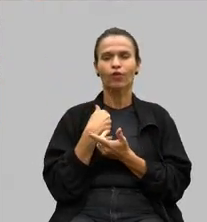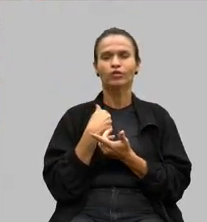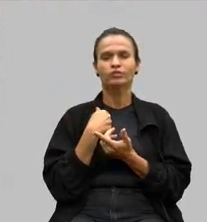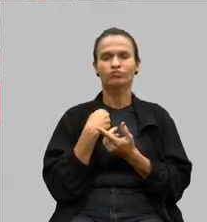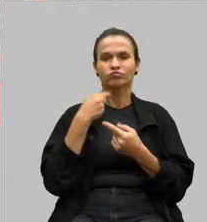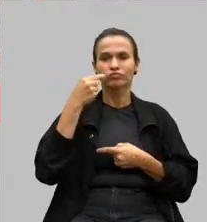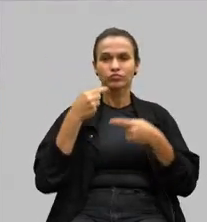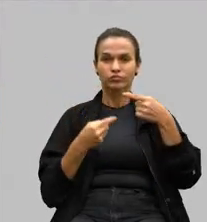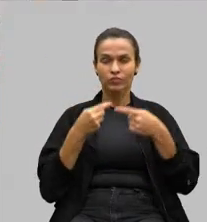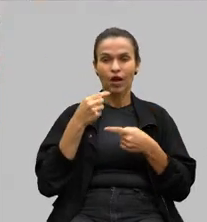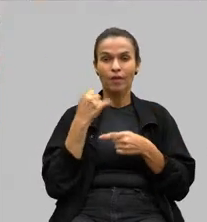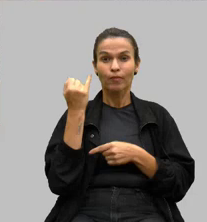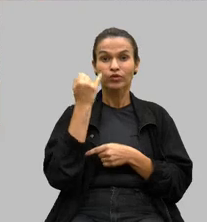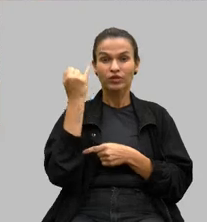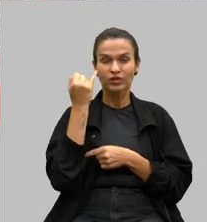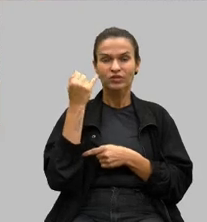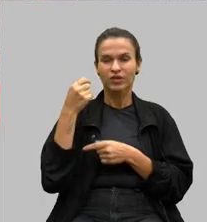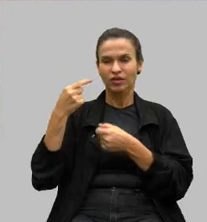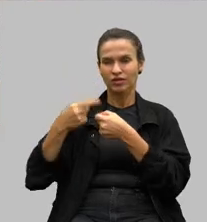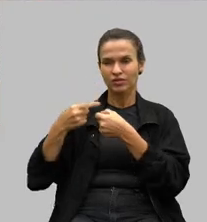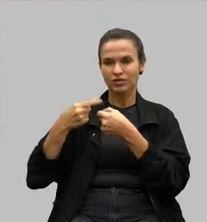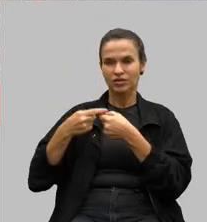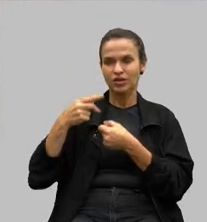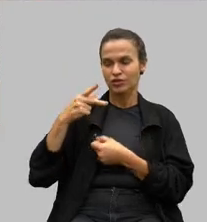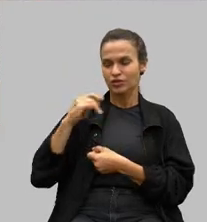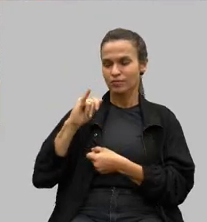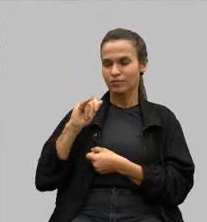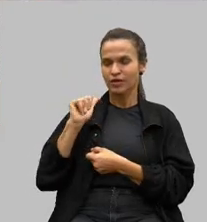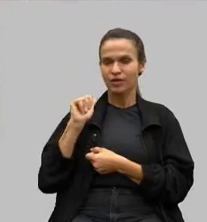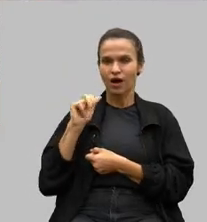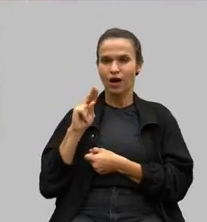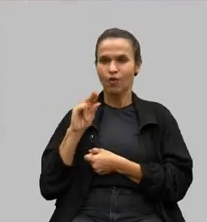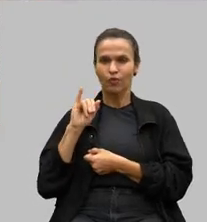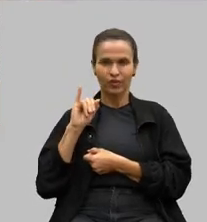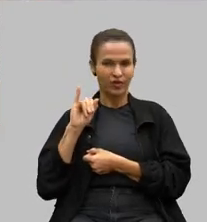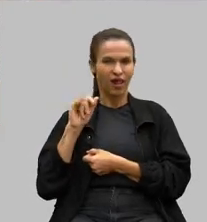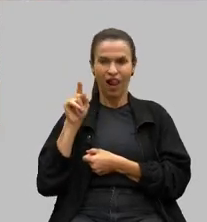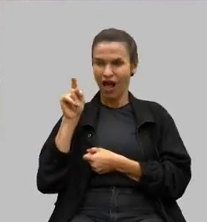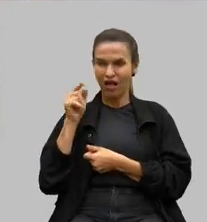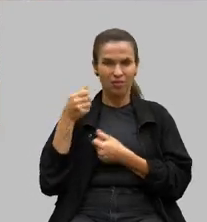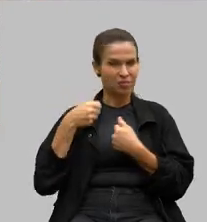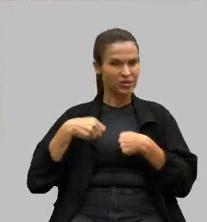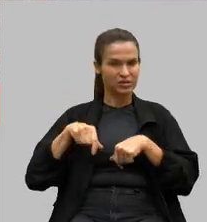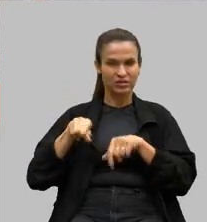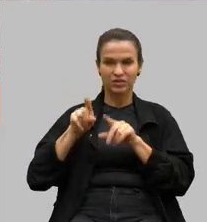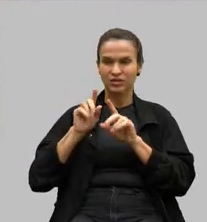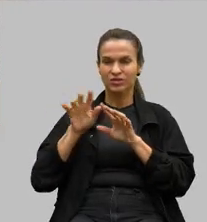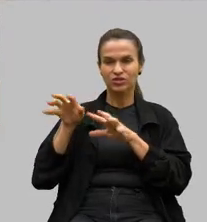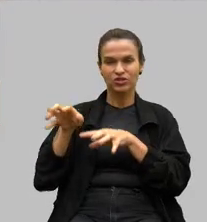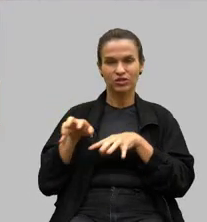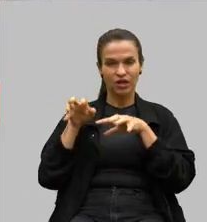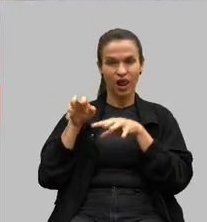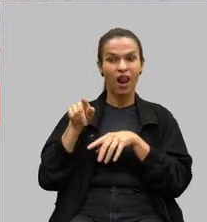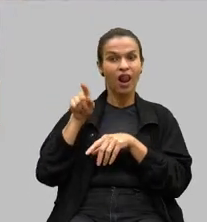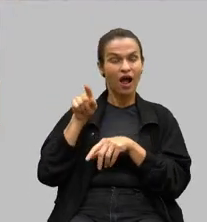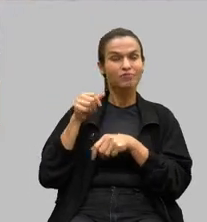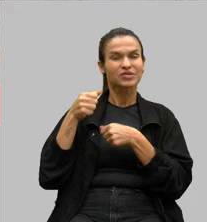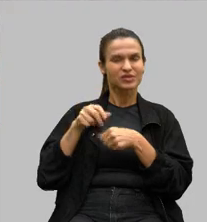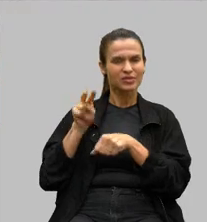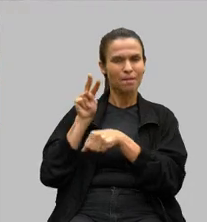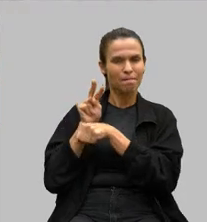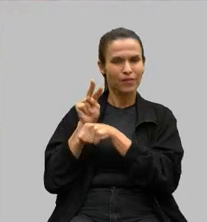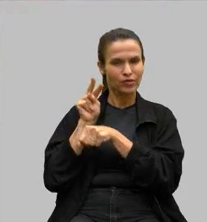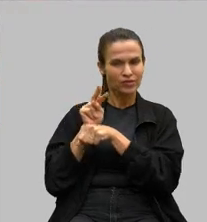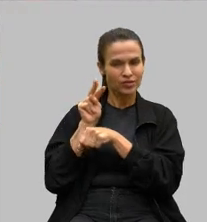Pí E como que lá não precisa de eração e como lá deve ser protegida tem um